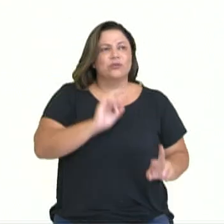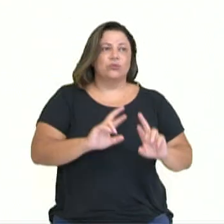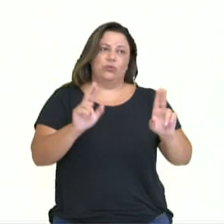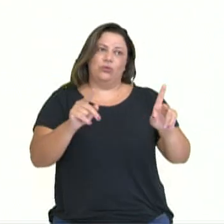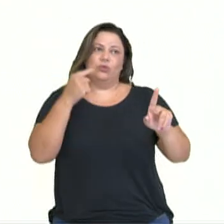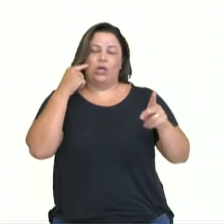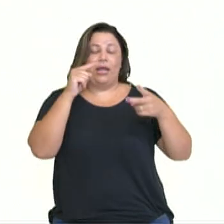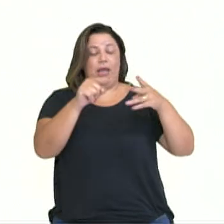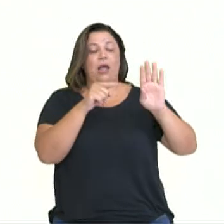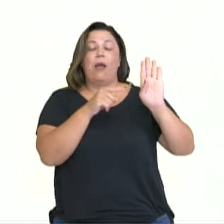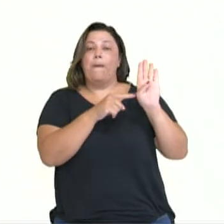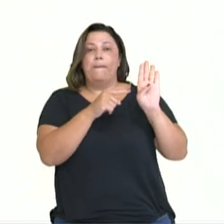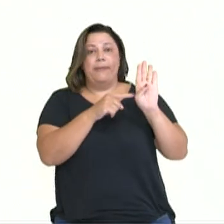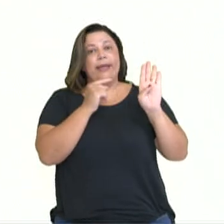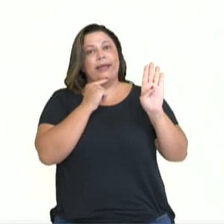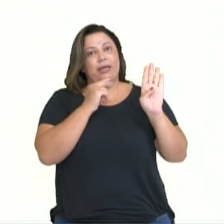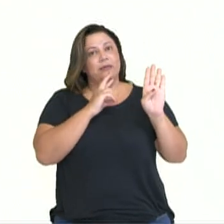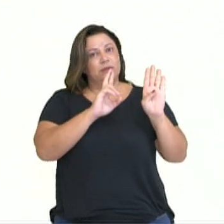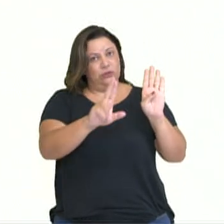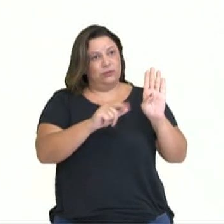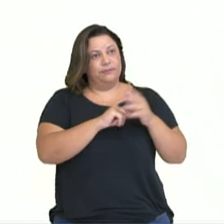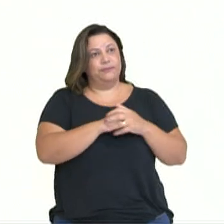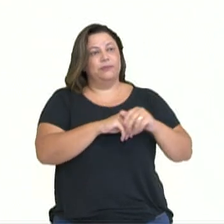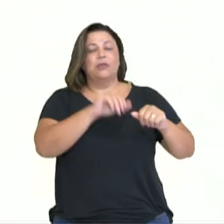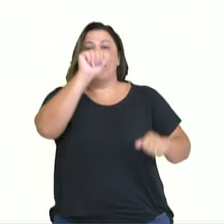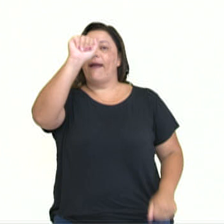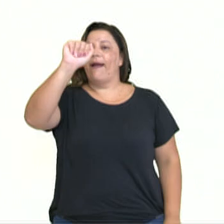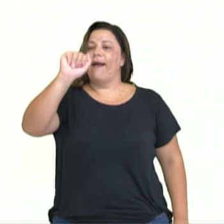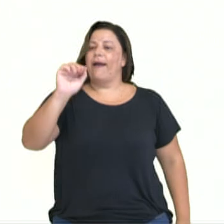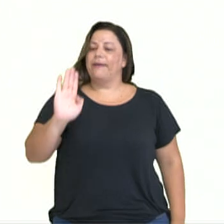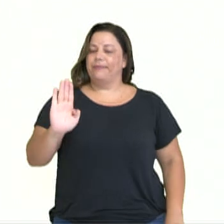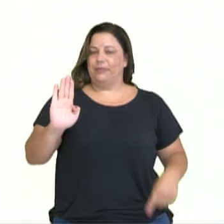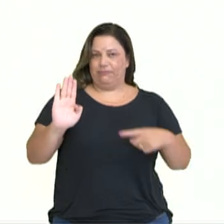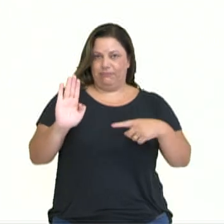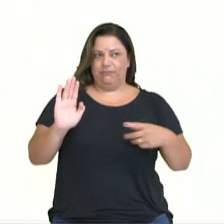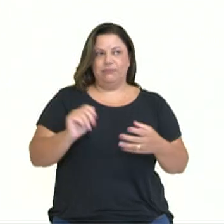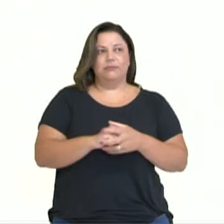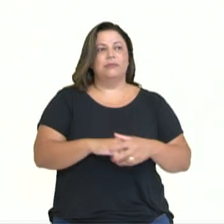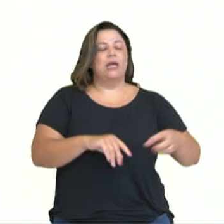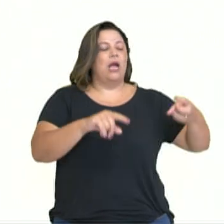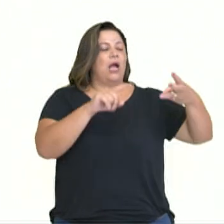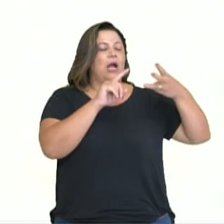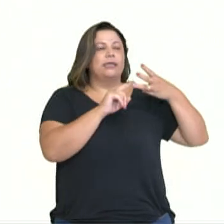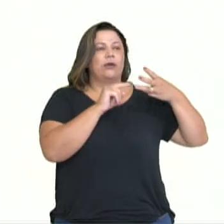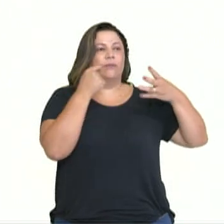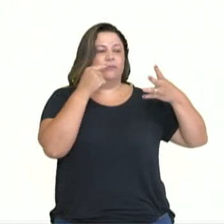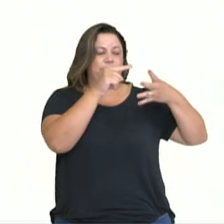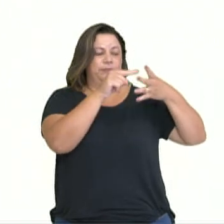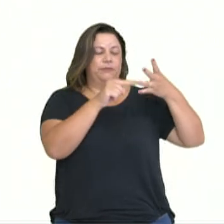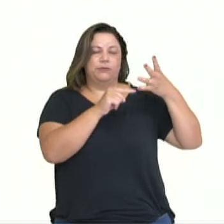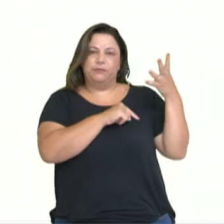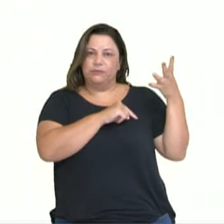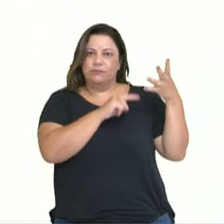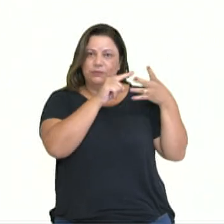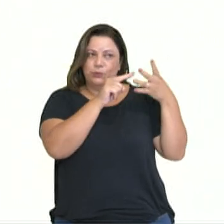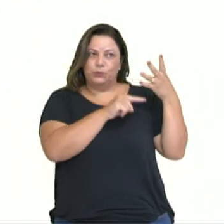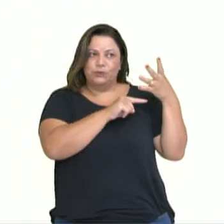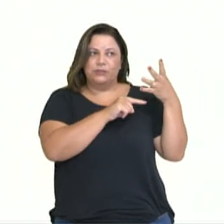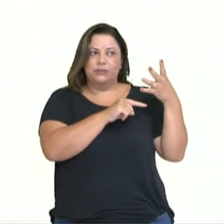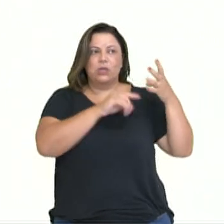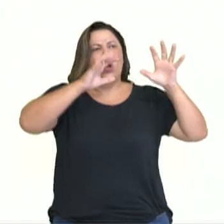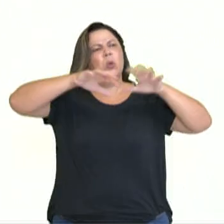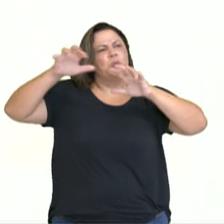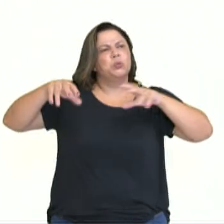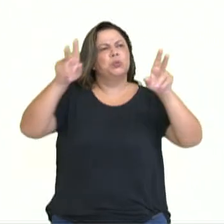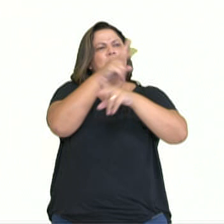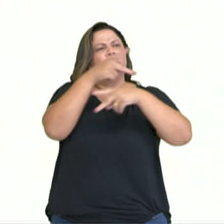diferente. Então, aqui eu classifico como A, B. Agora, olhem o segundo terceto. que são esses 3 últimos versos. Ó chuva,